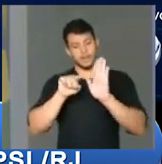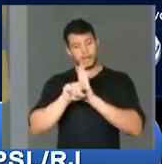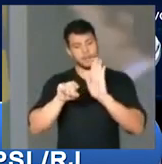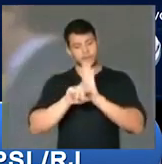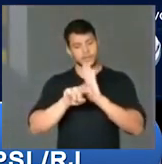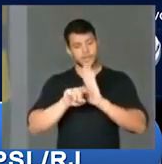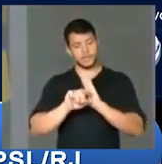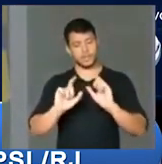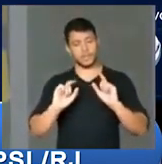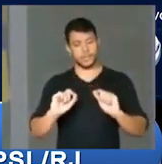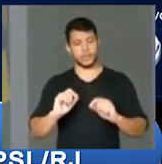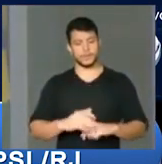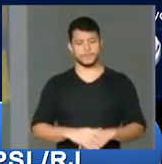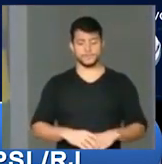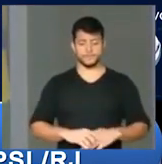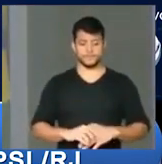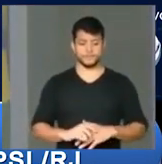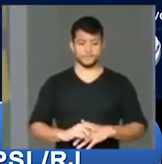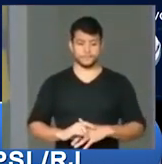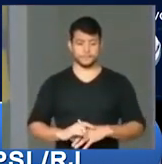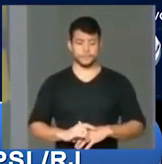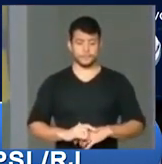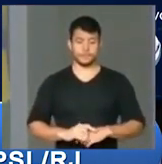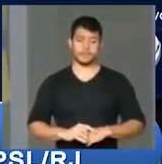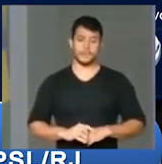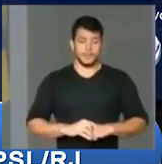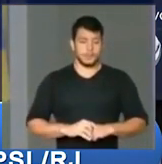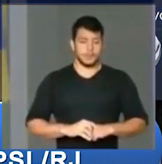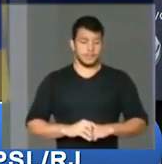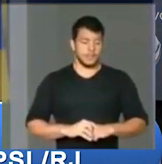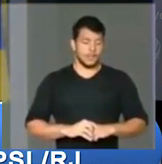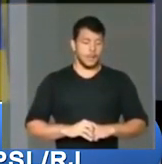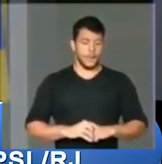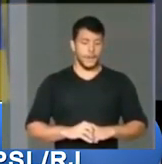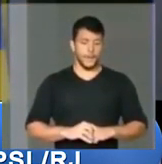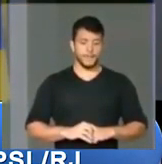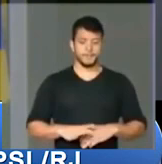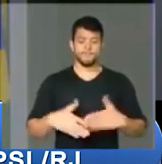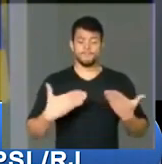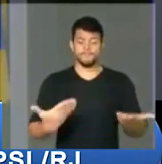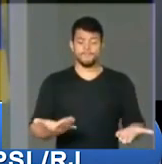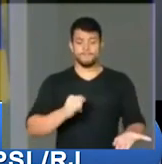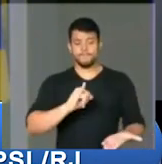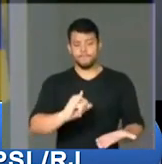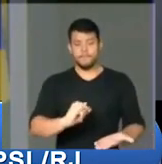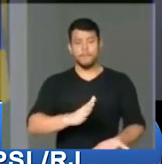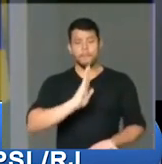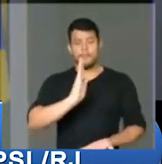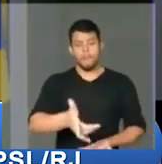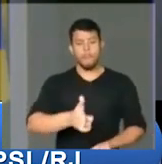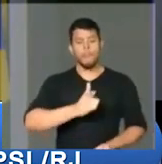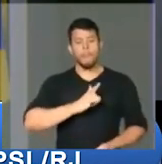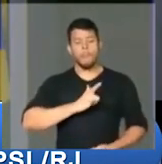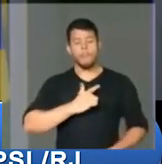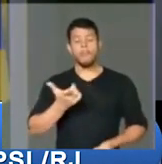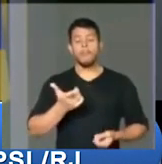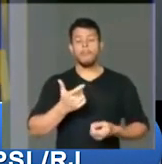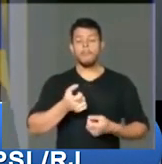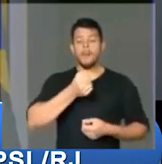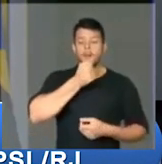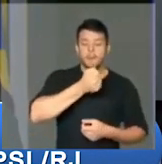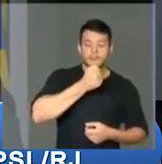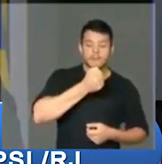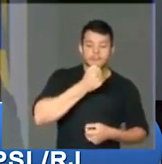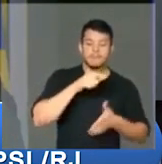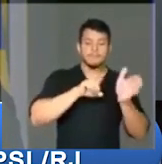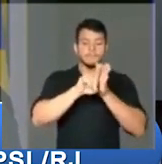mesma forma que eles, baseados em matérias, em investigações que falam